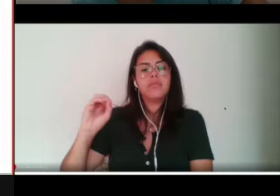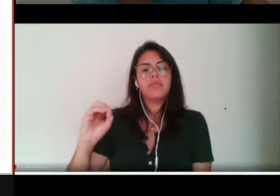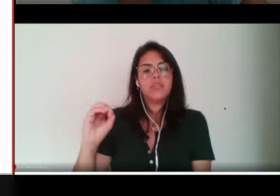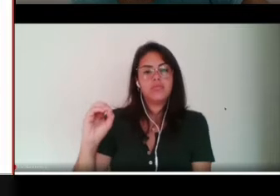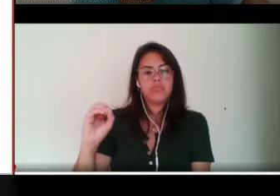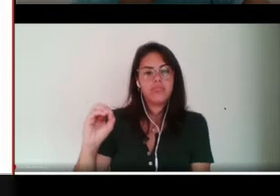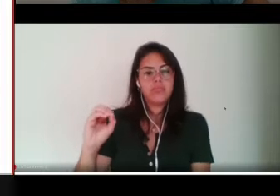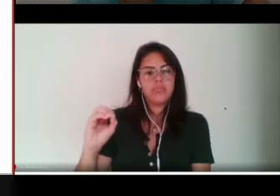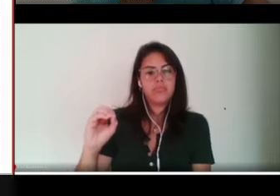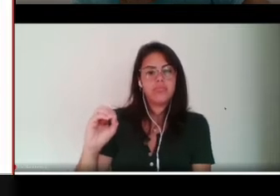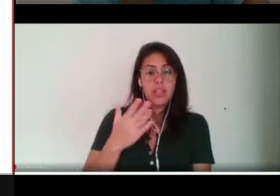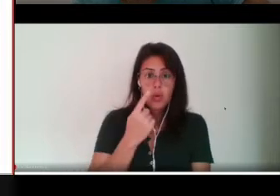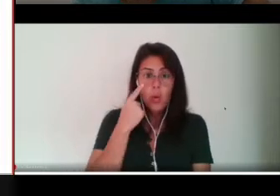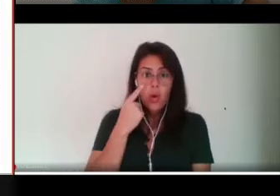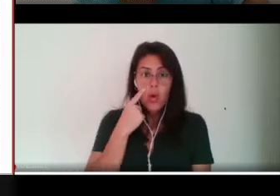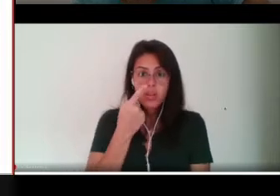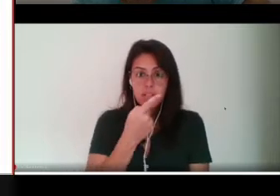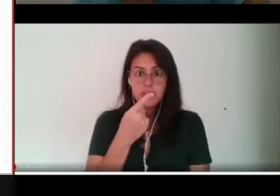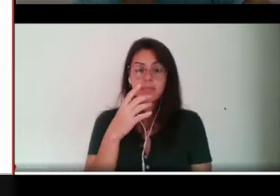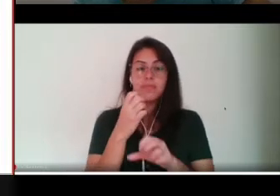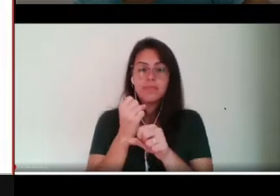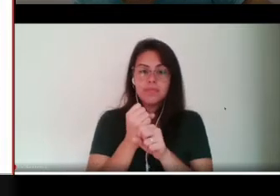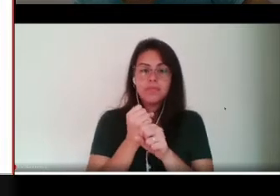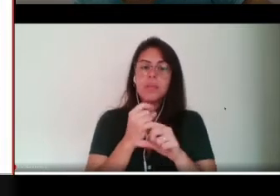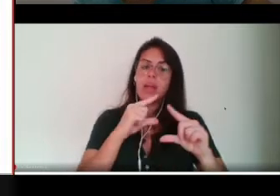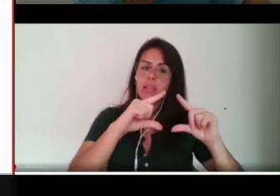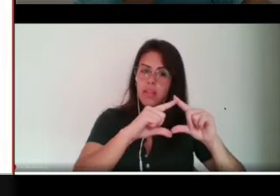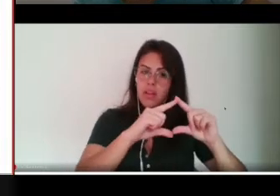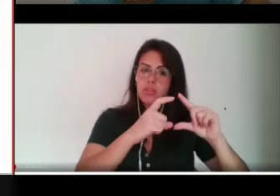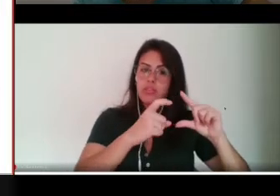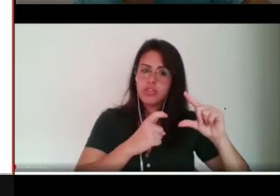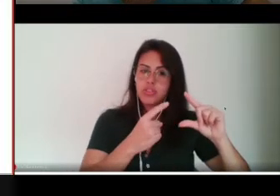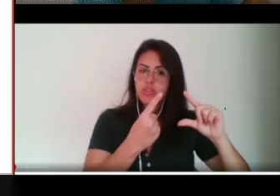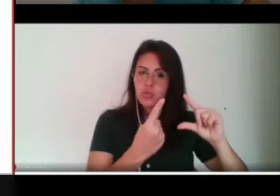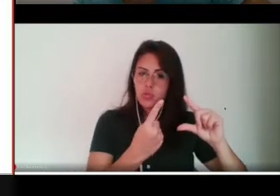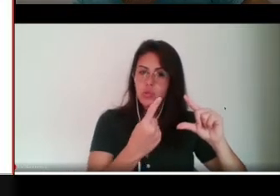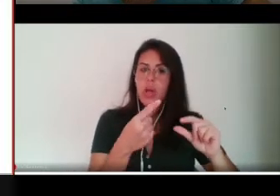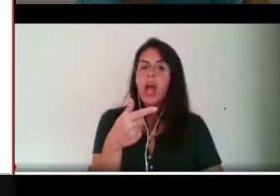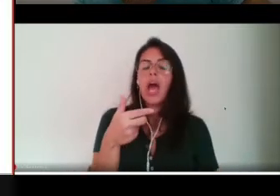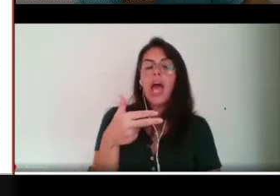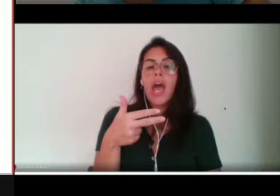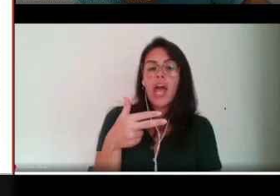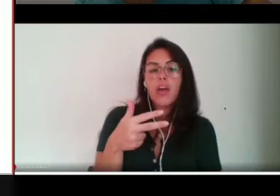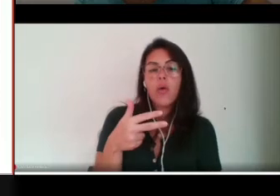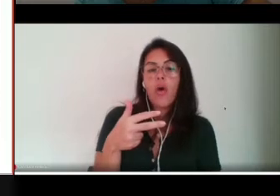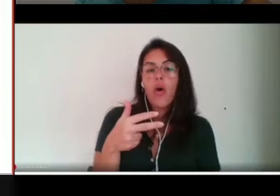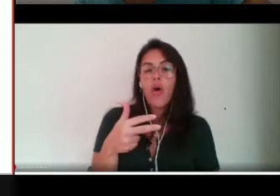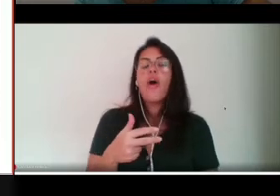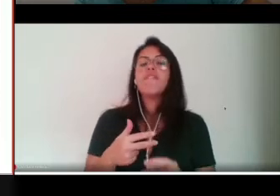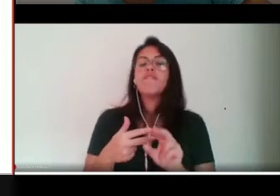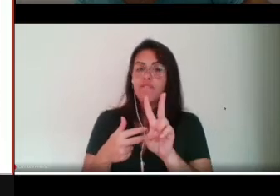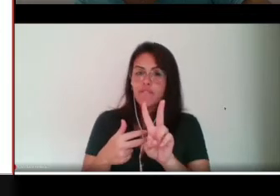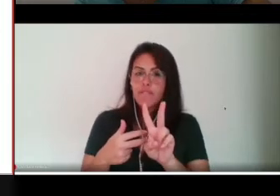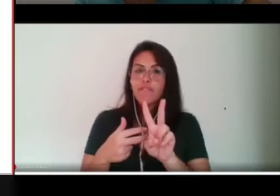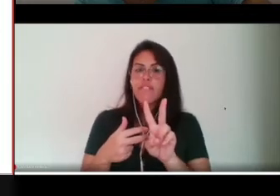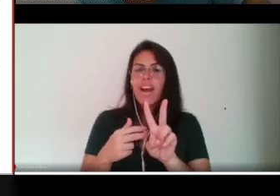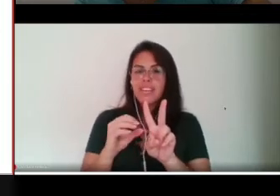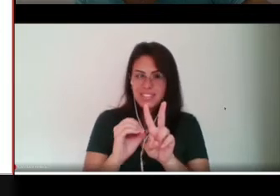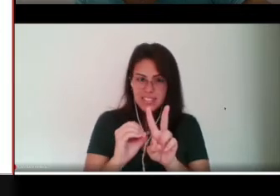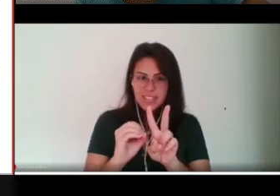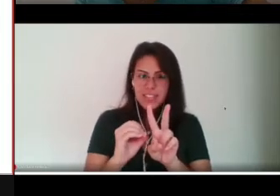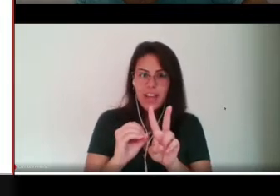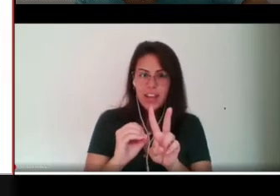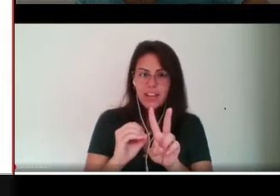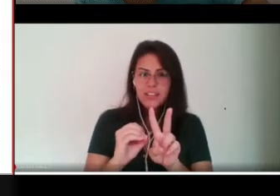ó, ele vai ser o quê? V0t mais AT2 sobre 2. Só que V0, que é a velocidade inicial, é igual a